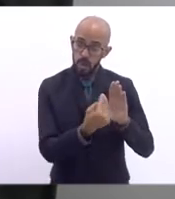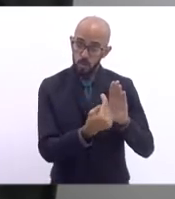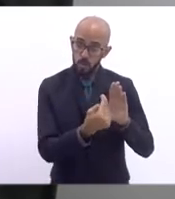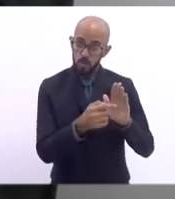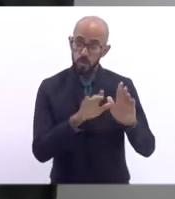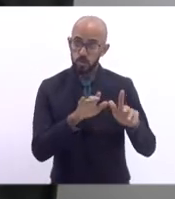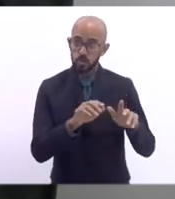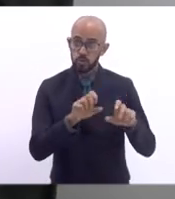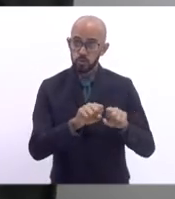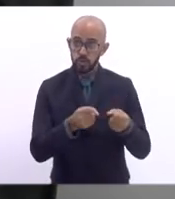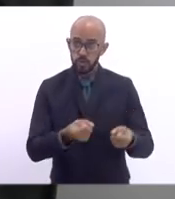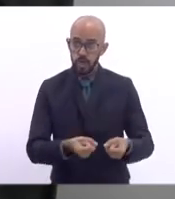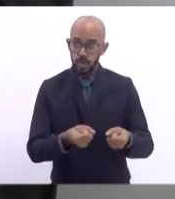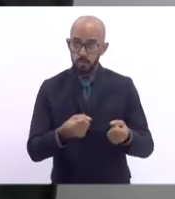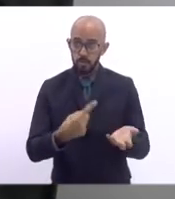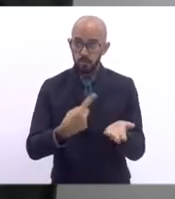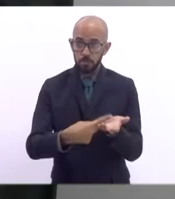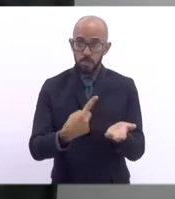pacto federativo